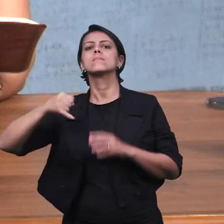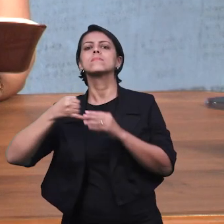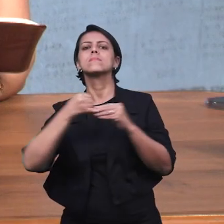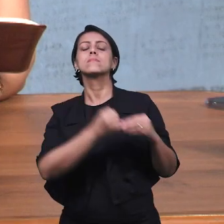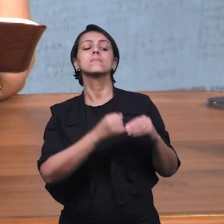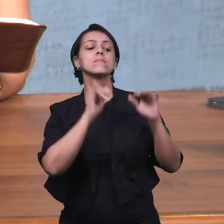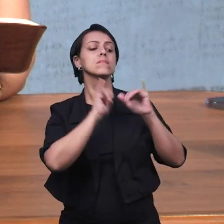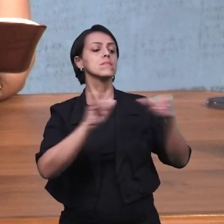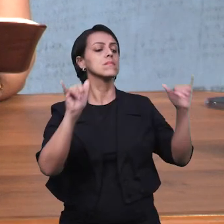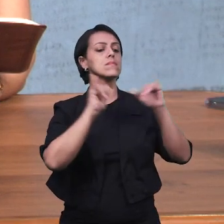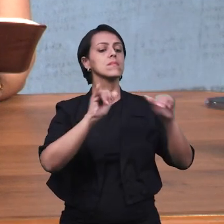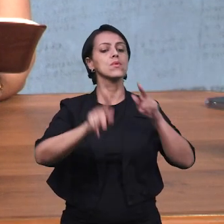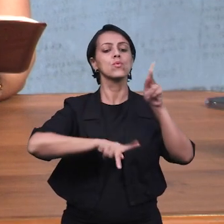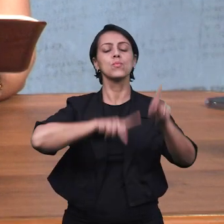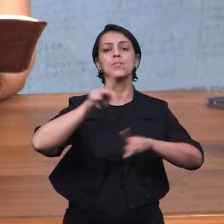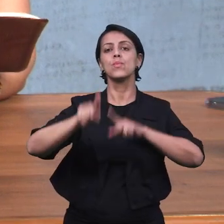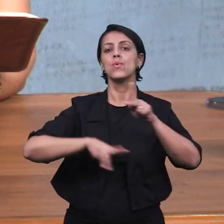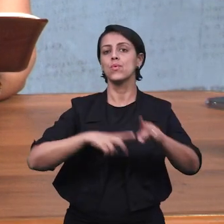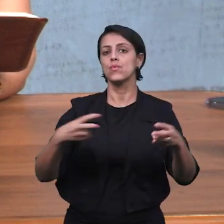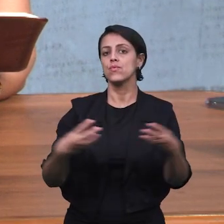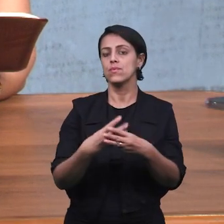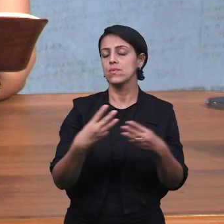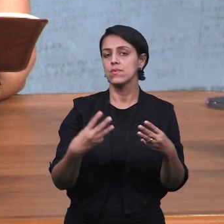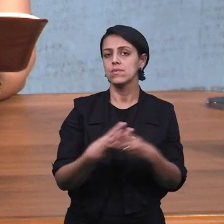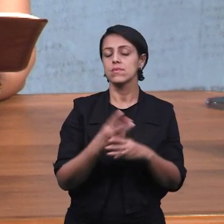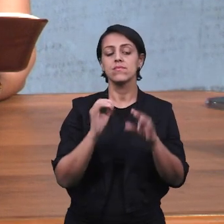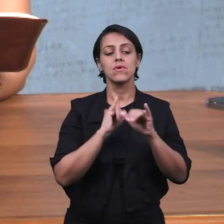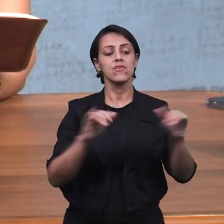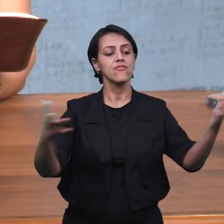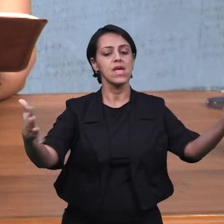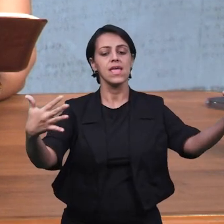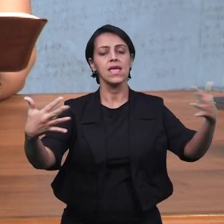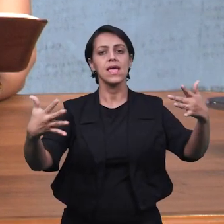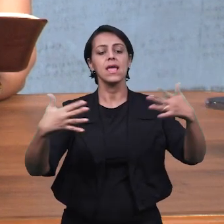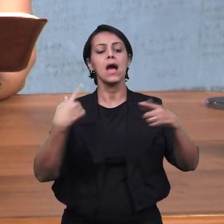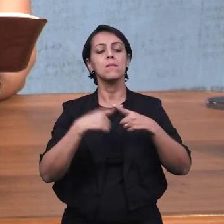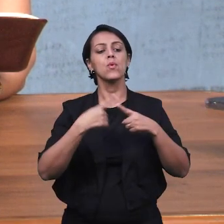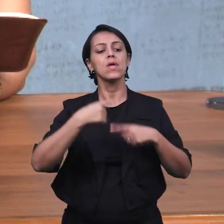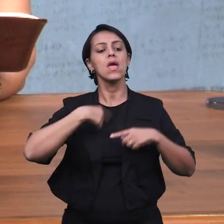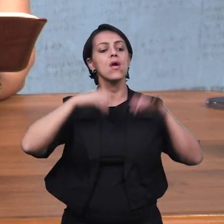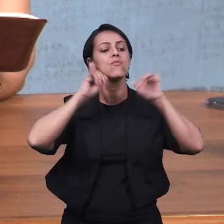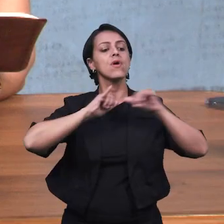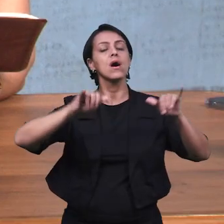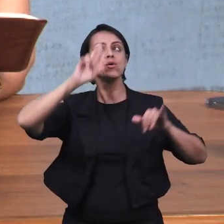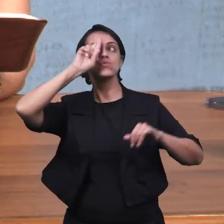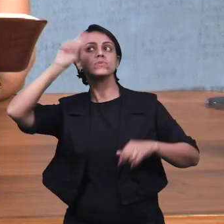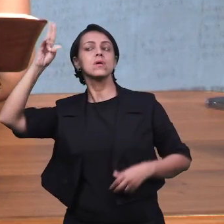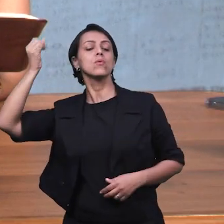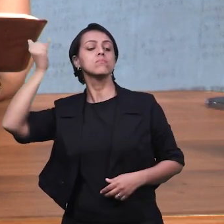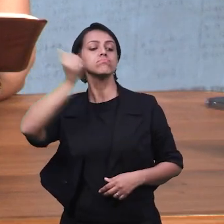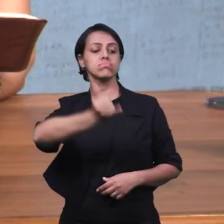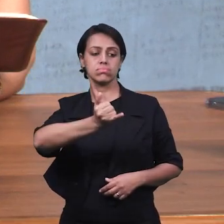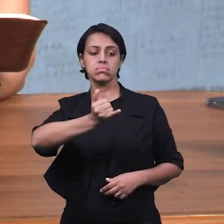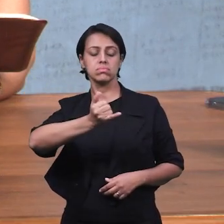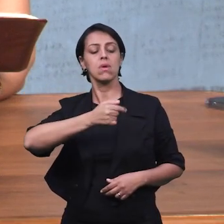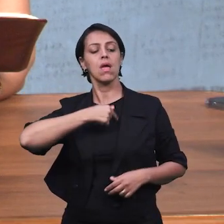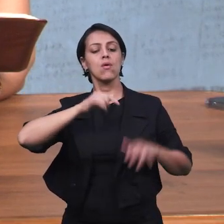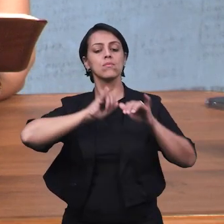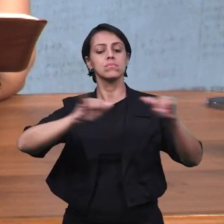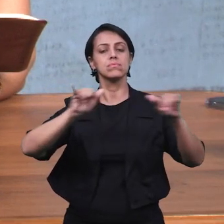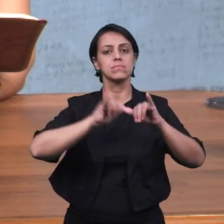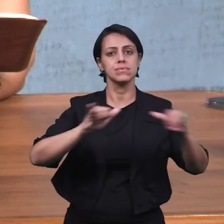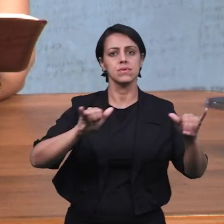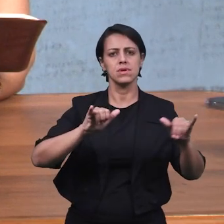Israel: chegai-vos para cá e ouvi as palavras do Senhor vosso Deus. Disse mais